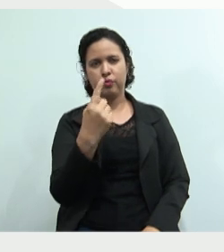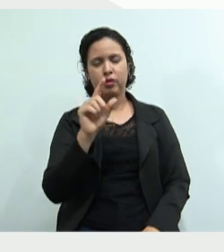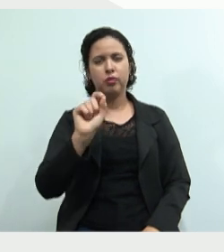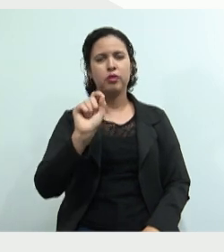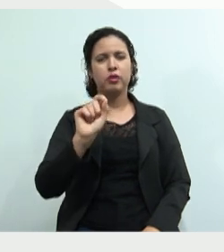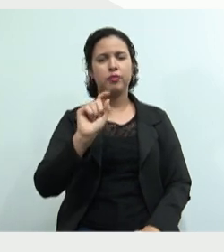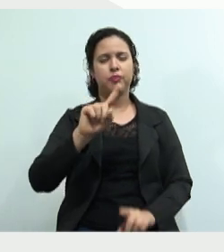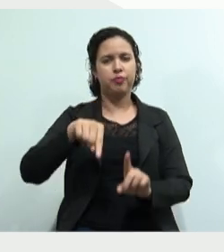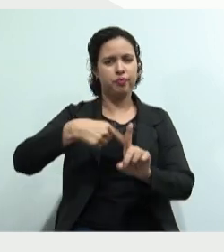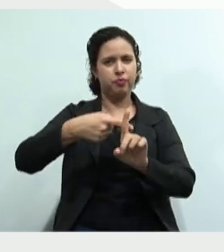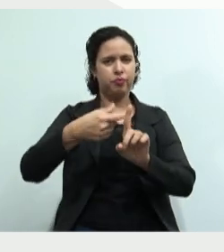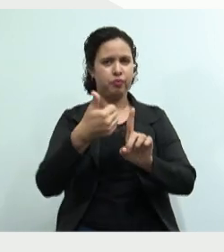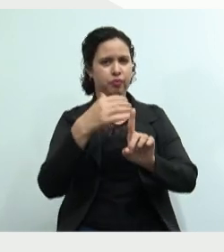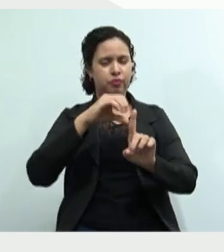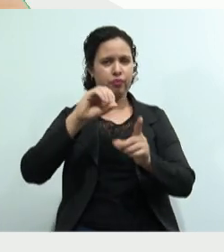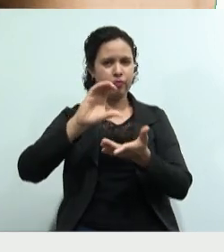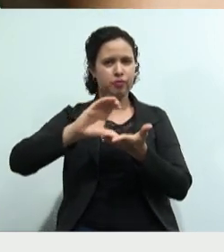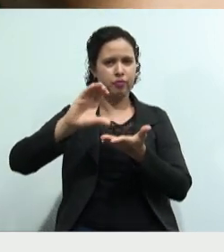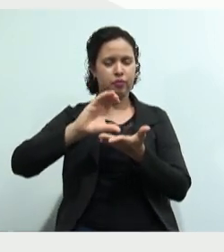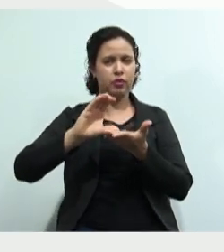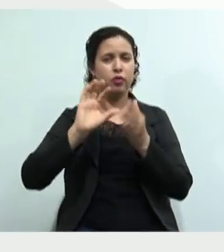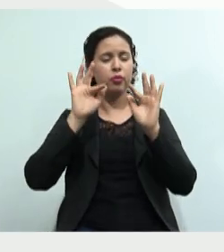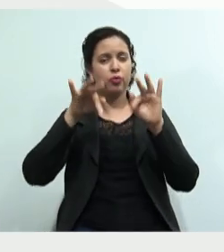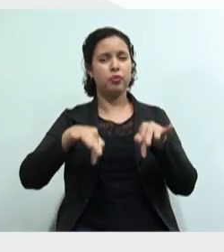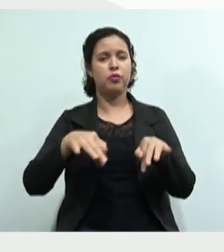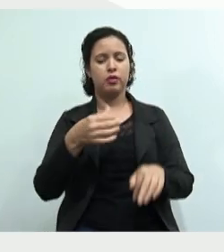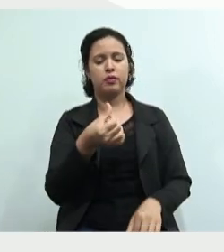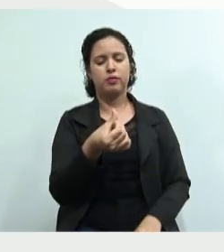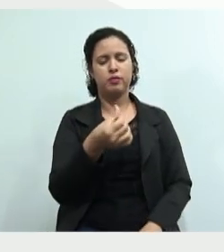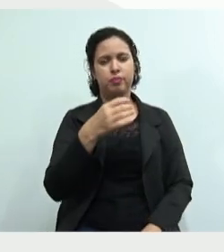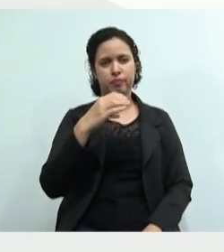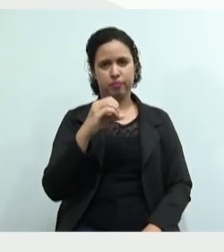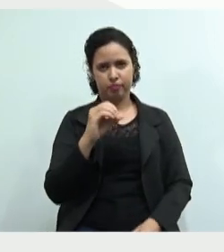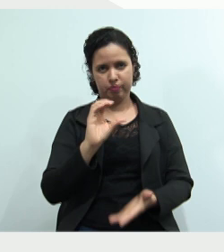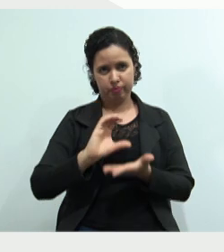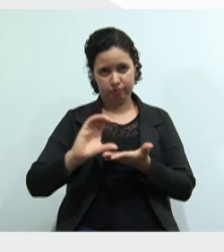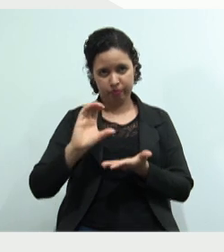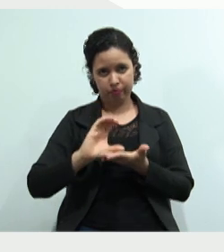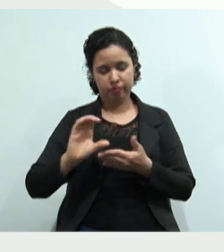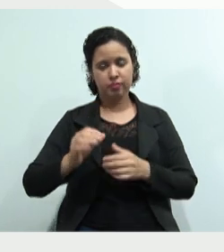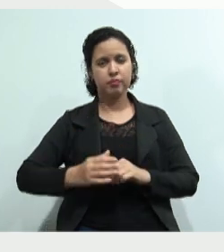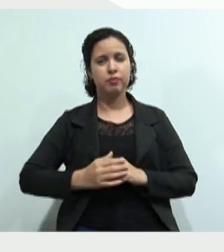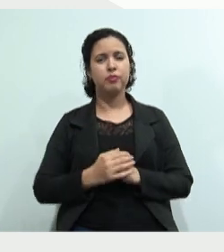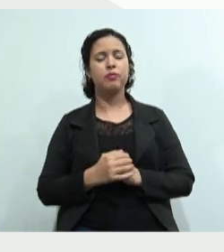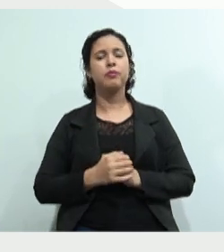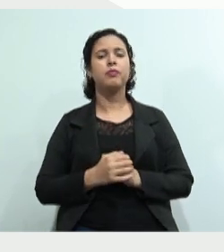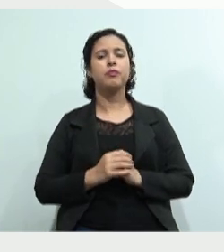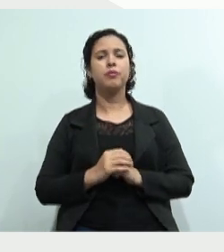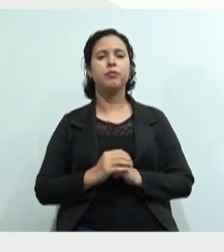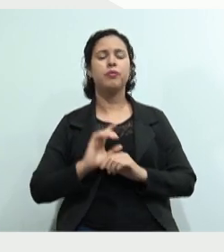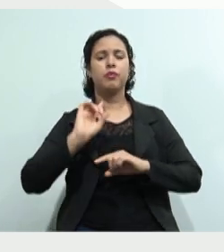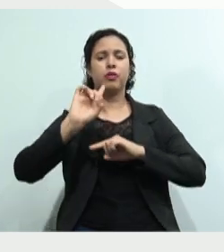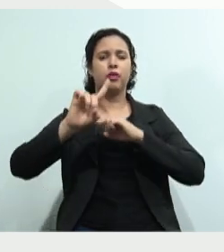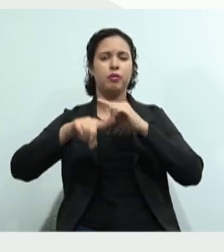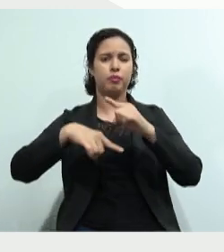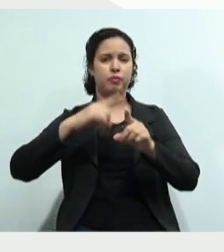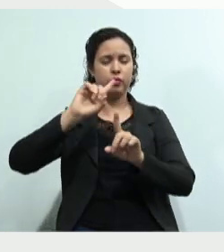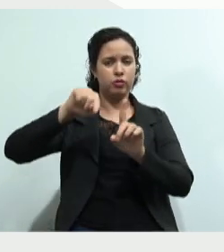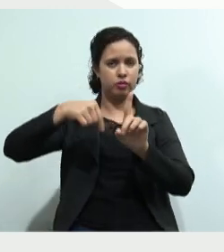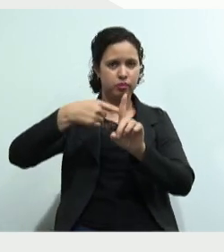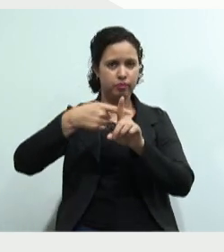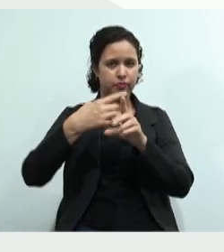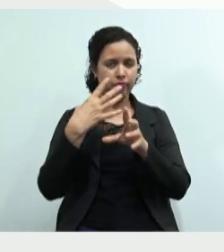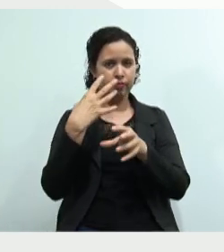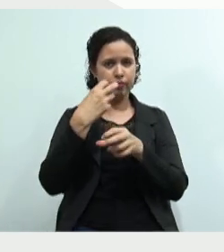cadernos da compra seguinte, totalizando 70 cadernos. Segundo, após isso, some o custo total dos